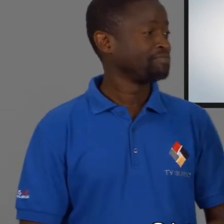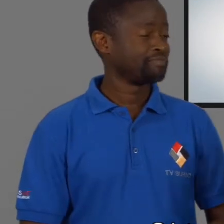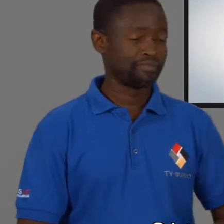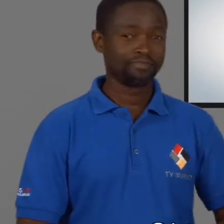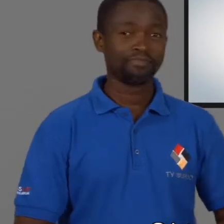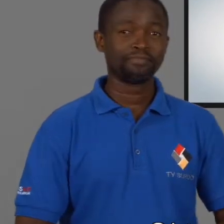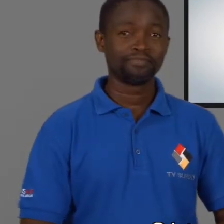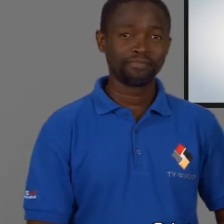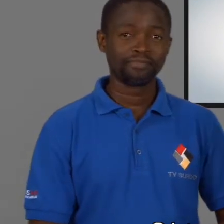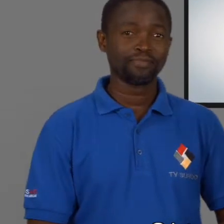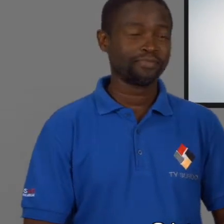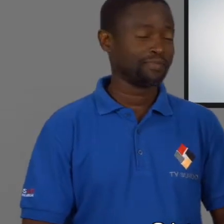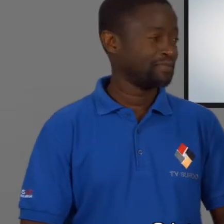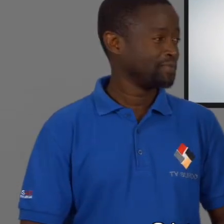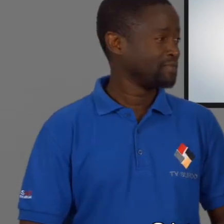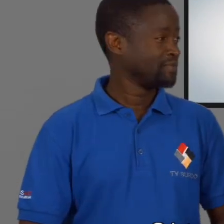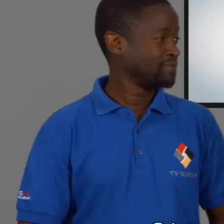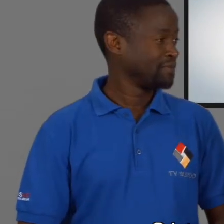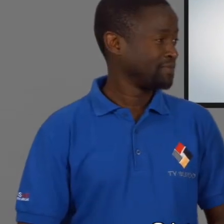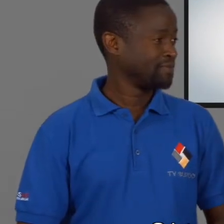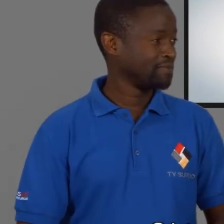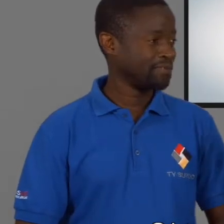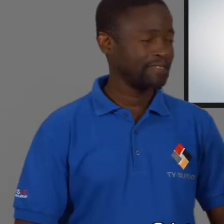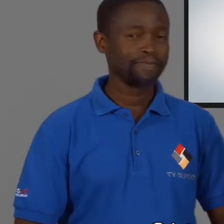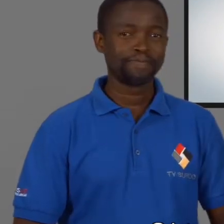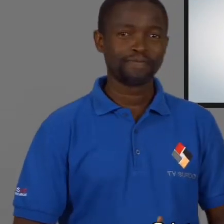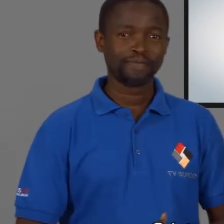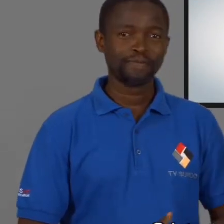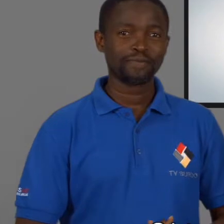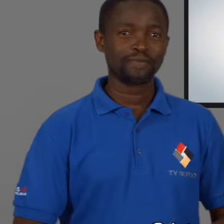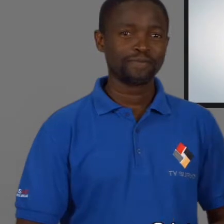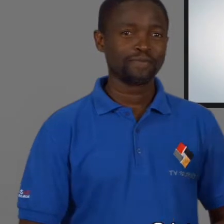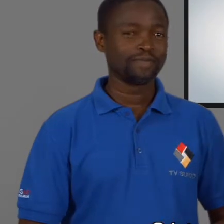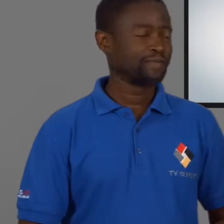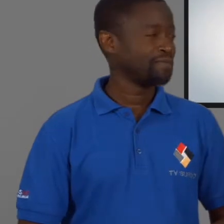Telinho vai ser a figura de publicidade da ZAP.